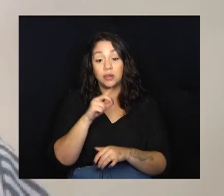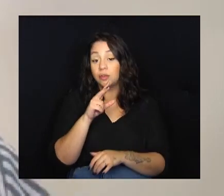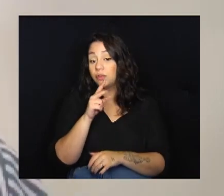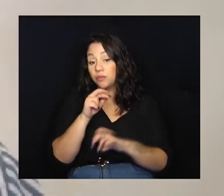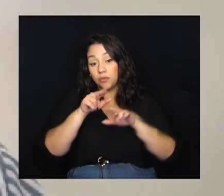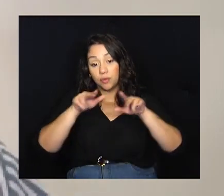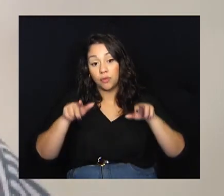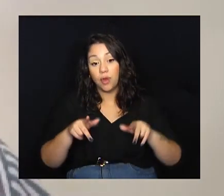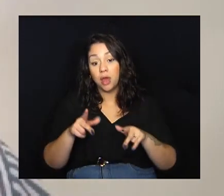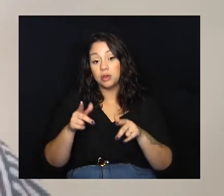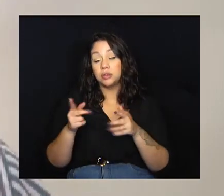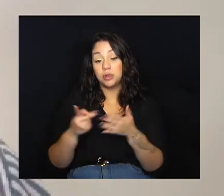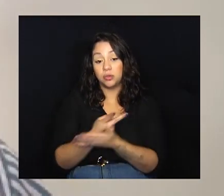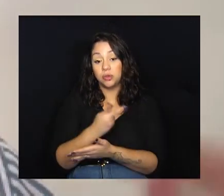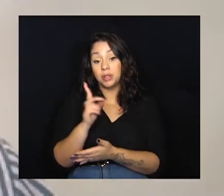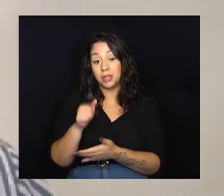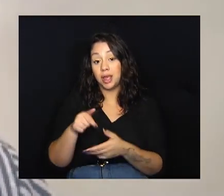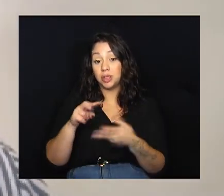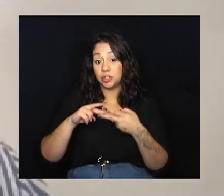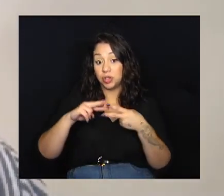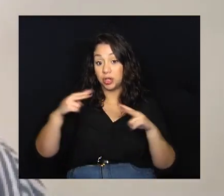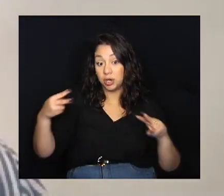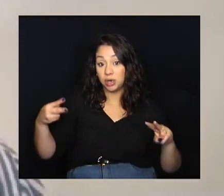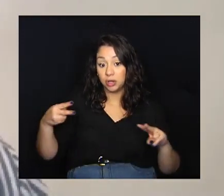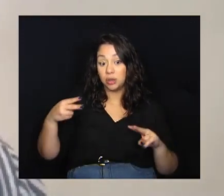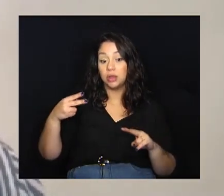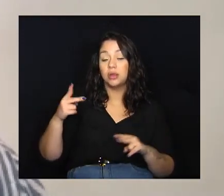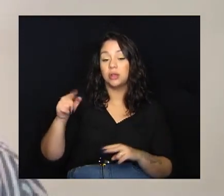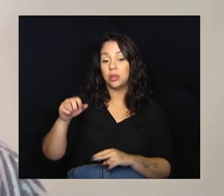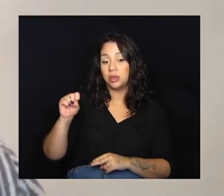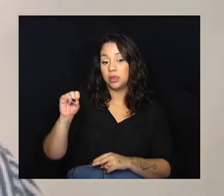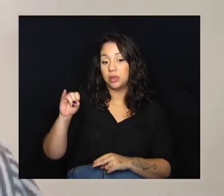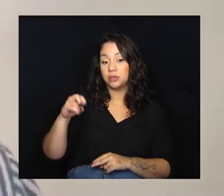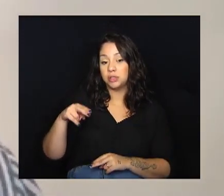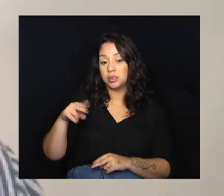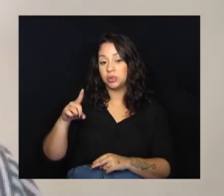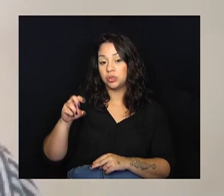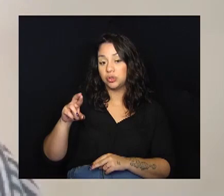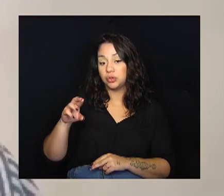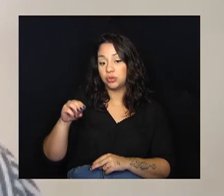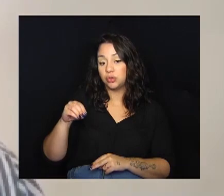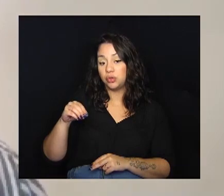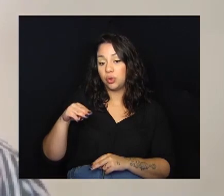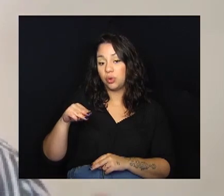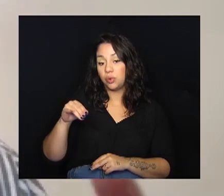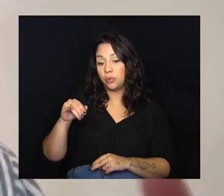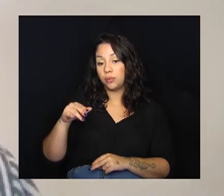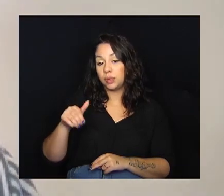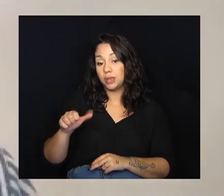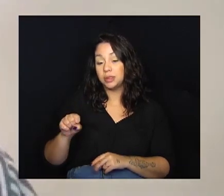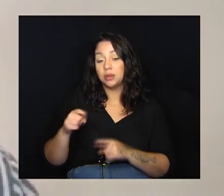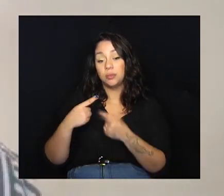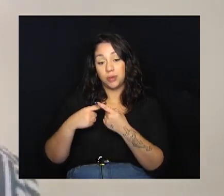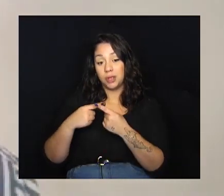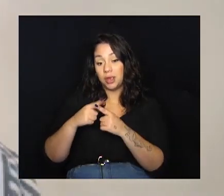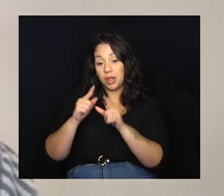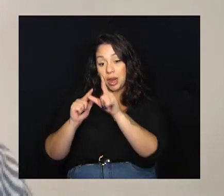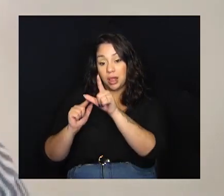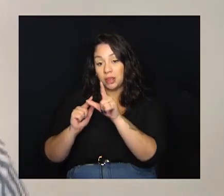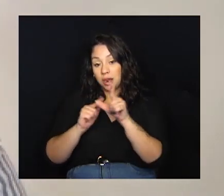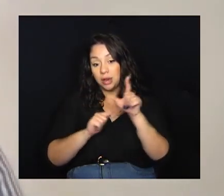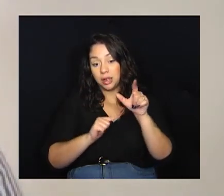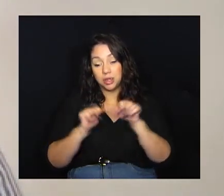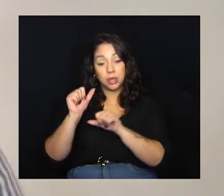que são genéticos síndromes por vezes e que também ocorre por essa troca de letrinhas é claro que a gente